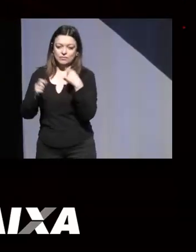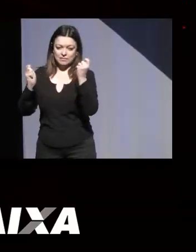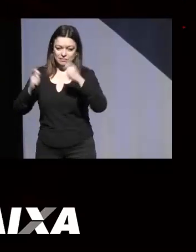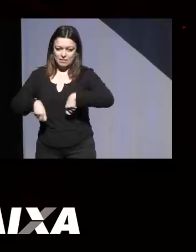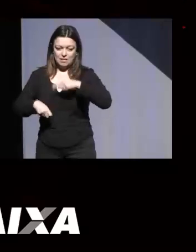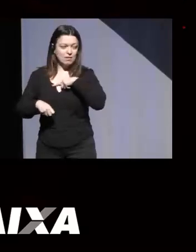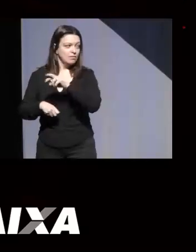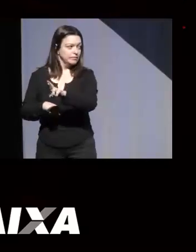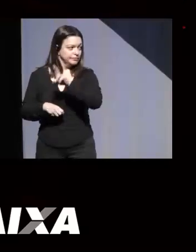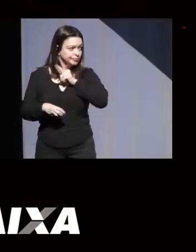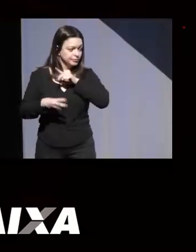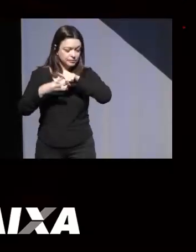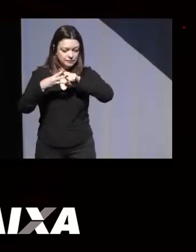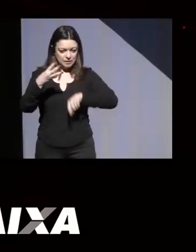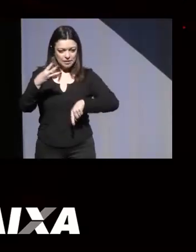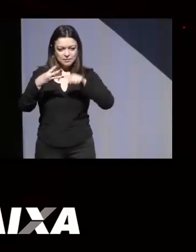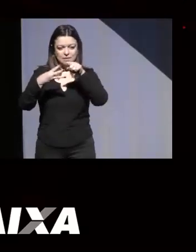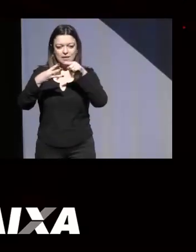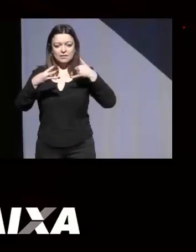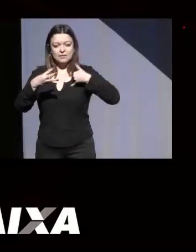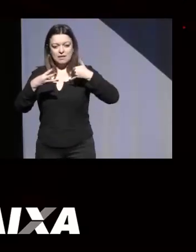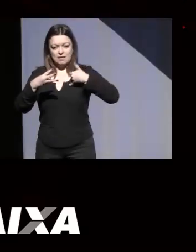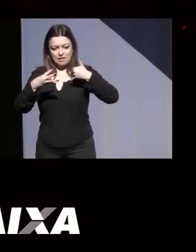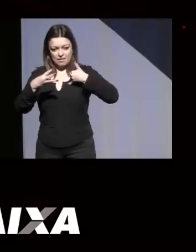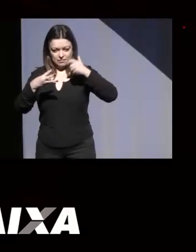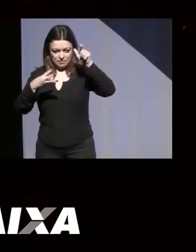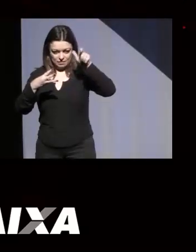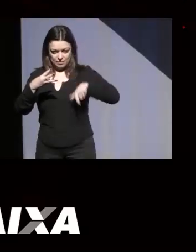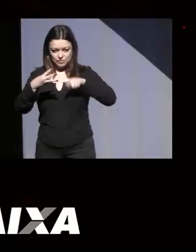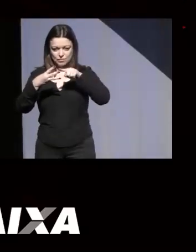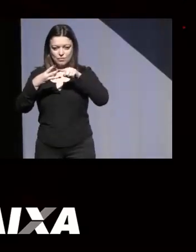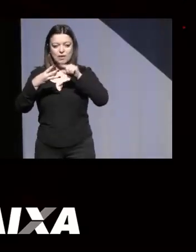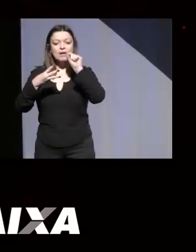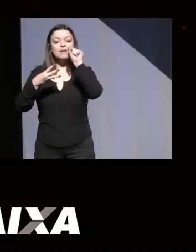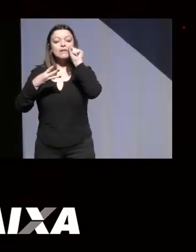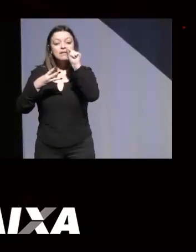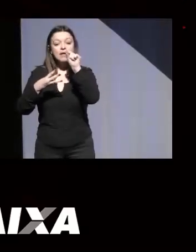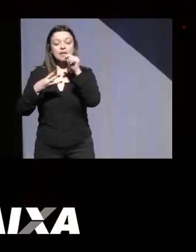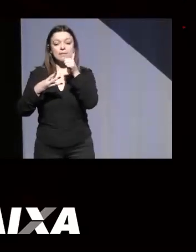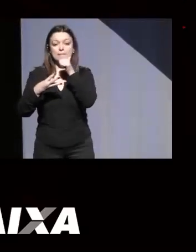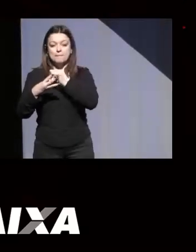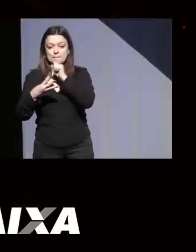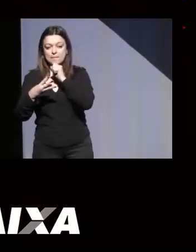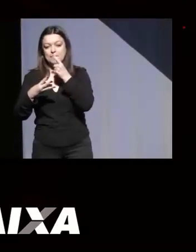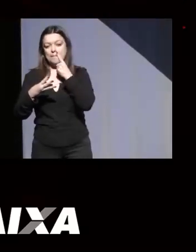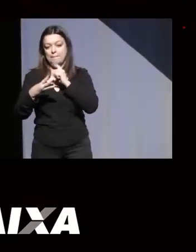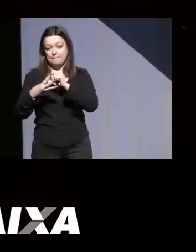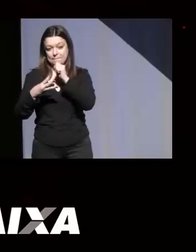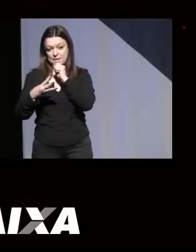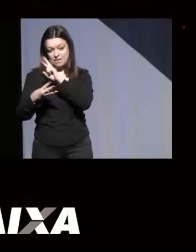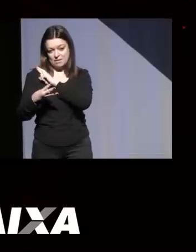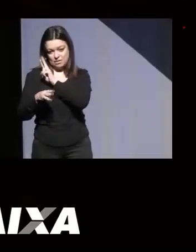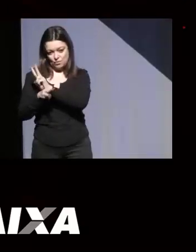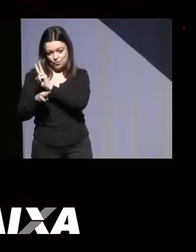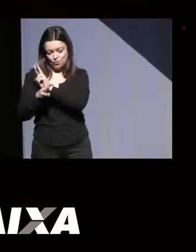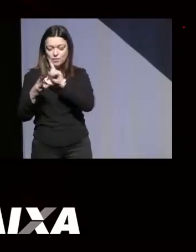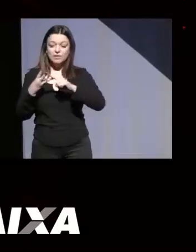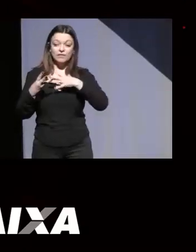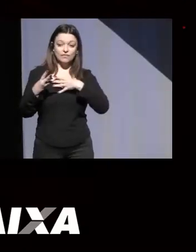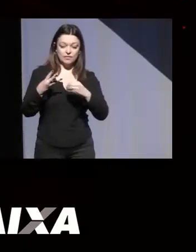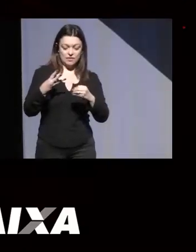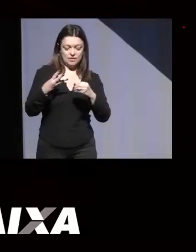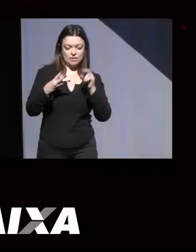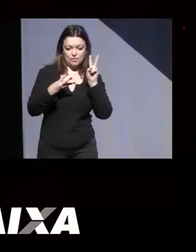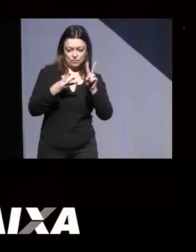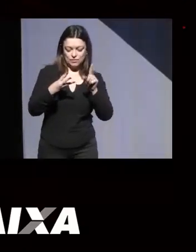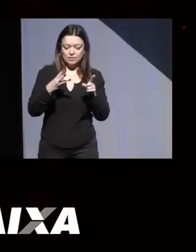elementos: a idade do contribuinte, ascendentes e descendentes sob sua responsabilidade, a convivência dos últimos com o